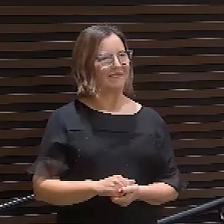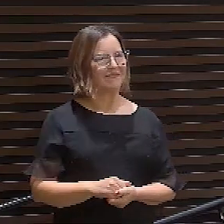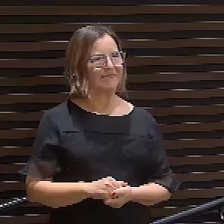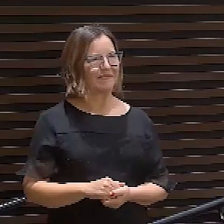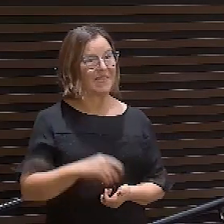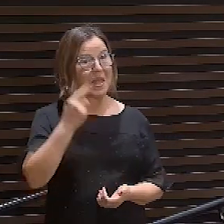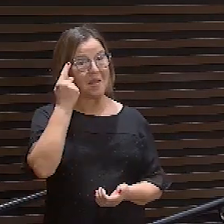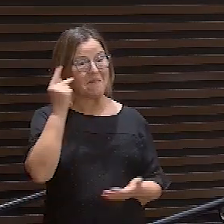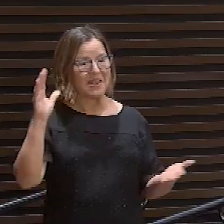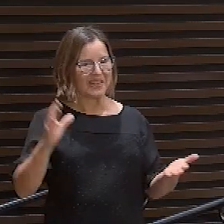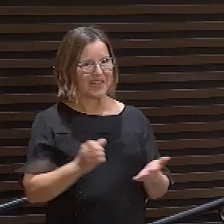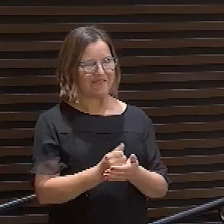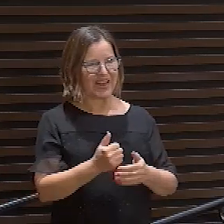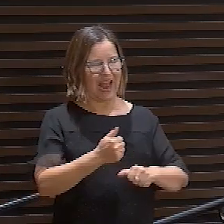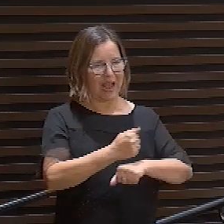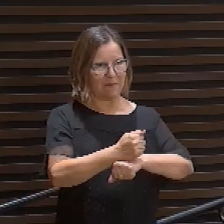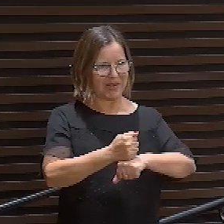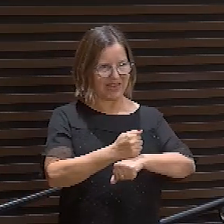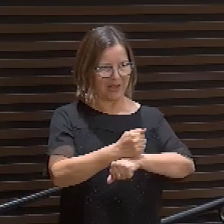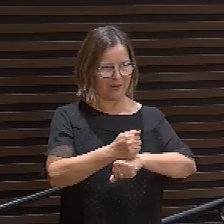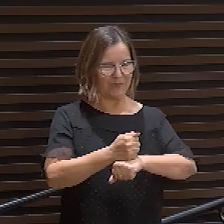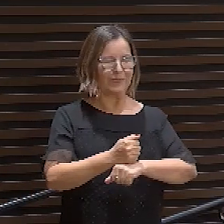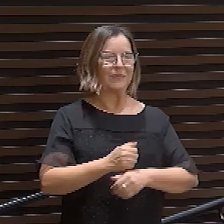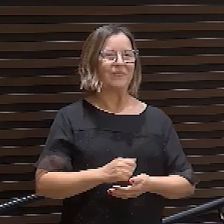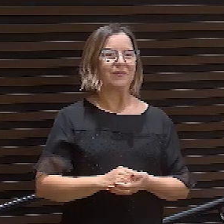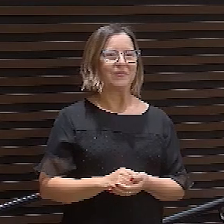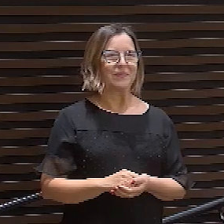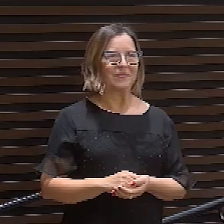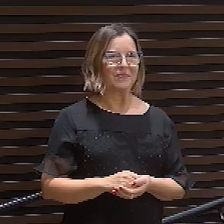Para salvar Abraão,